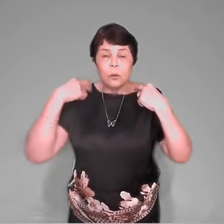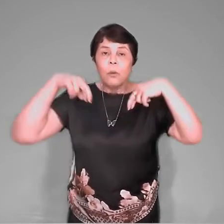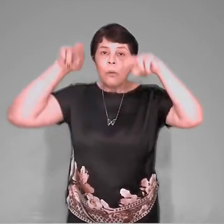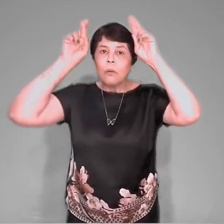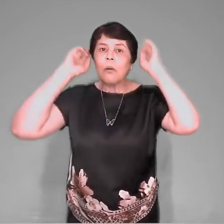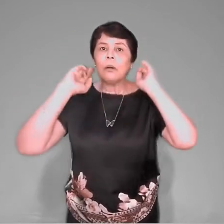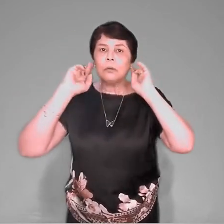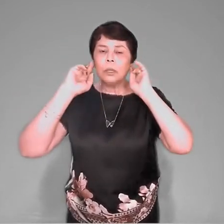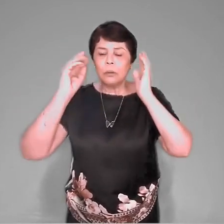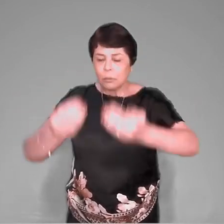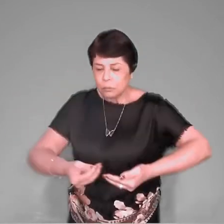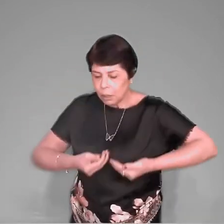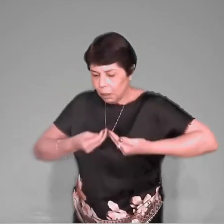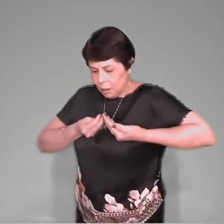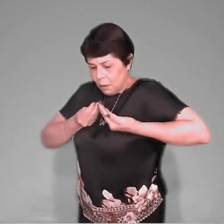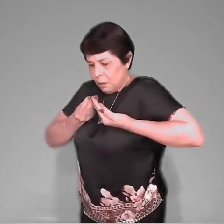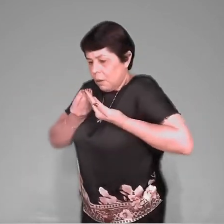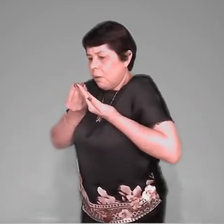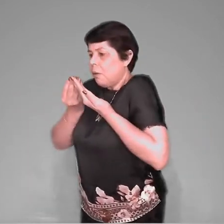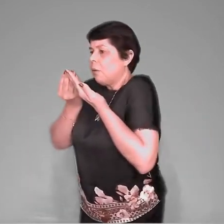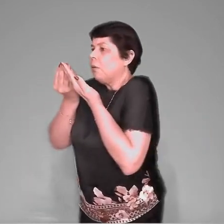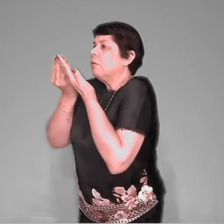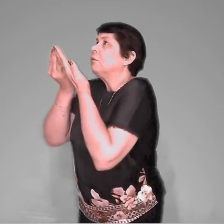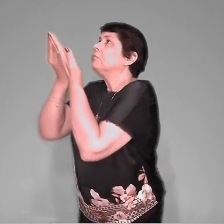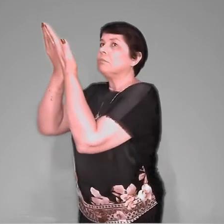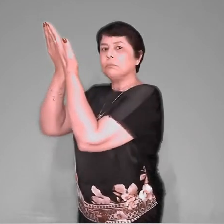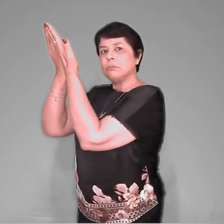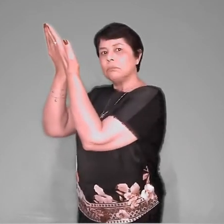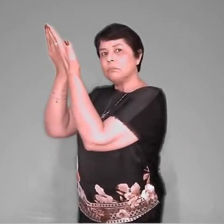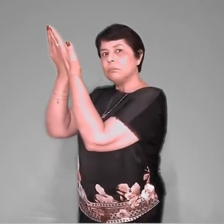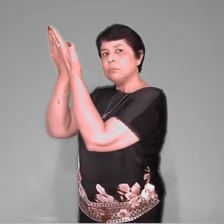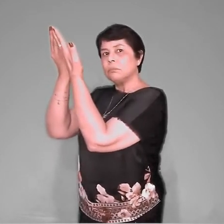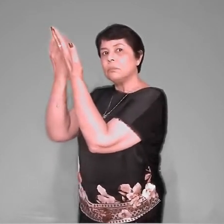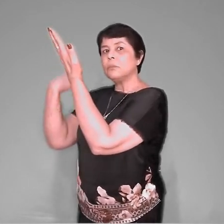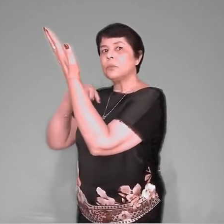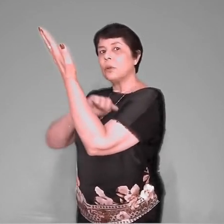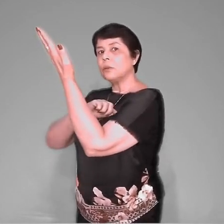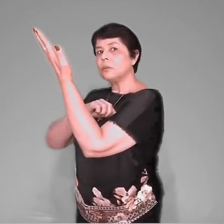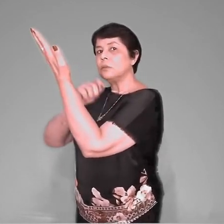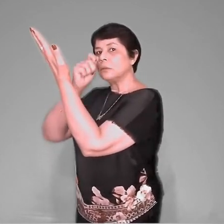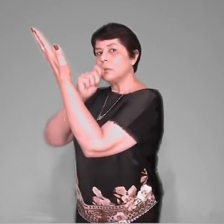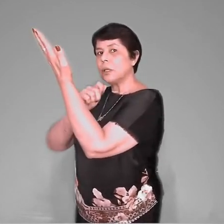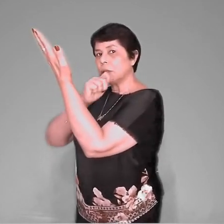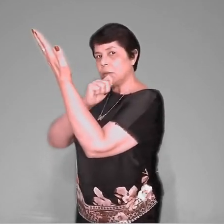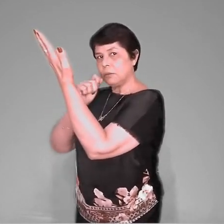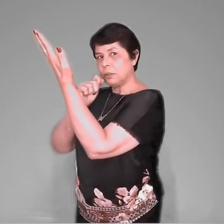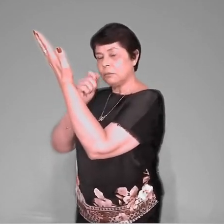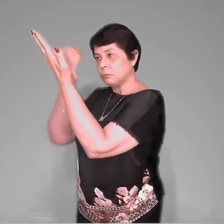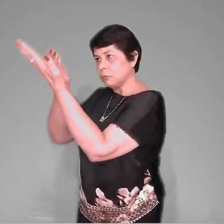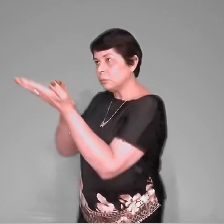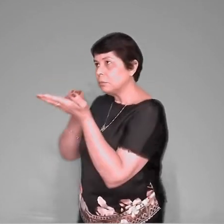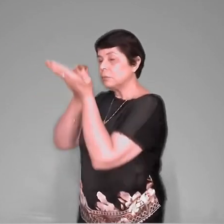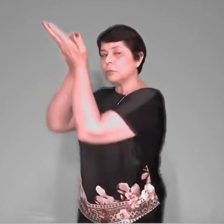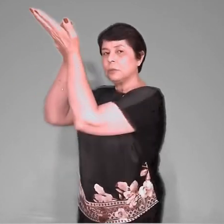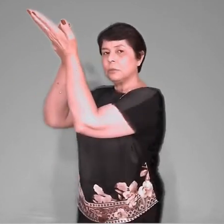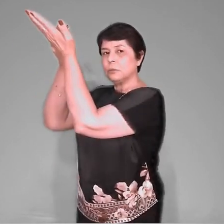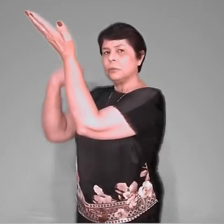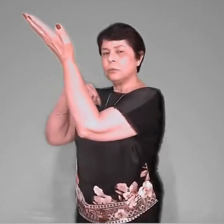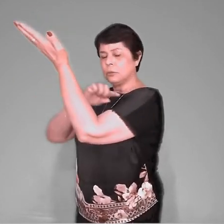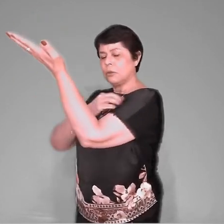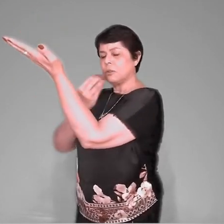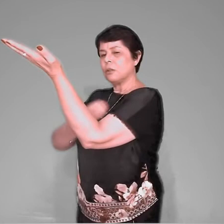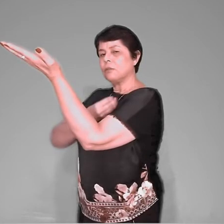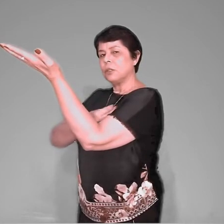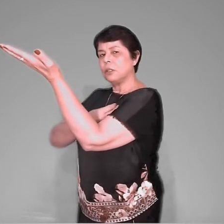ao Senhor. Por isso que nós nos sacrificamos por amor ao Senhor. Que Paulo chama isso de